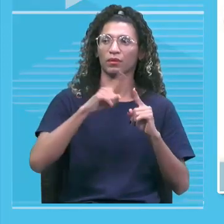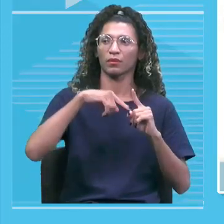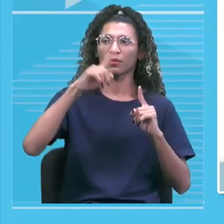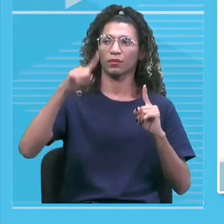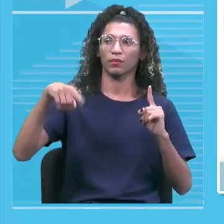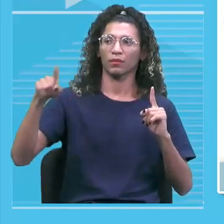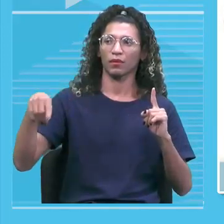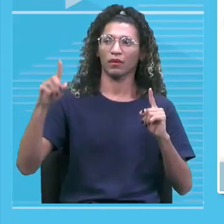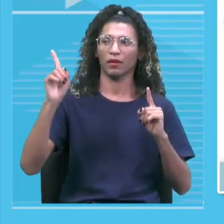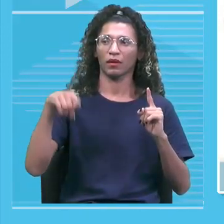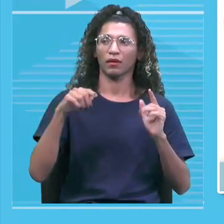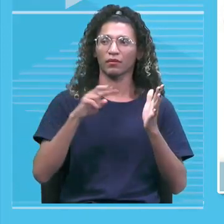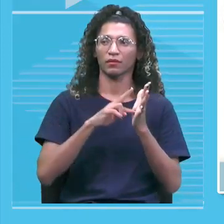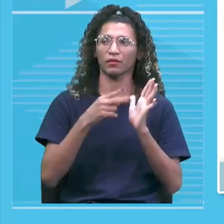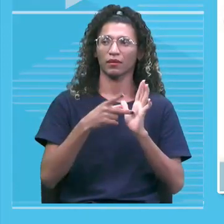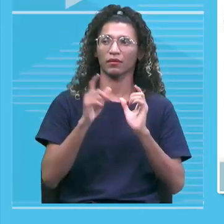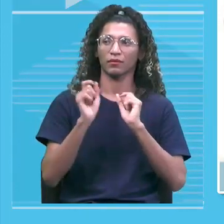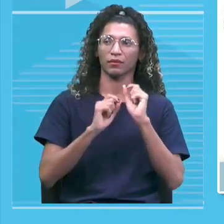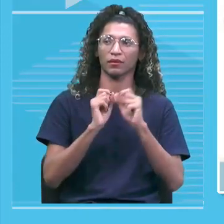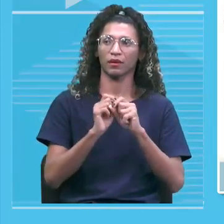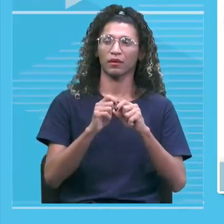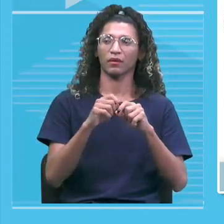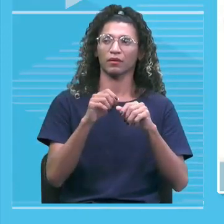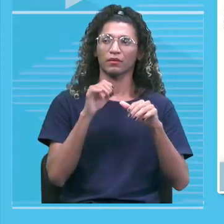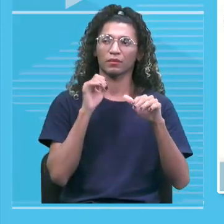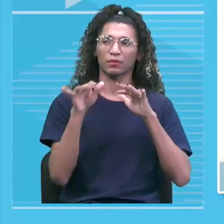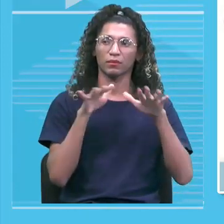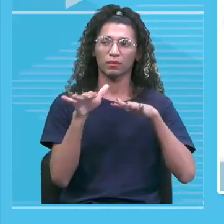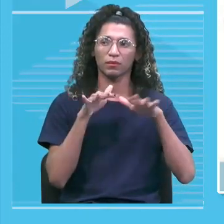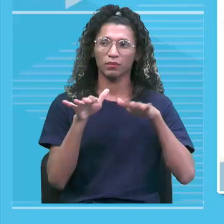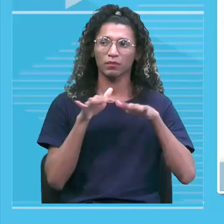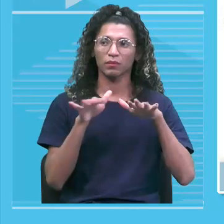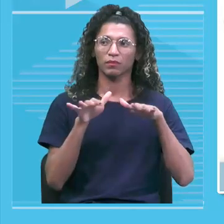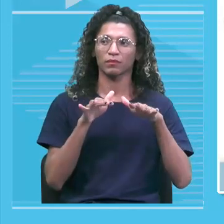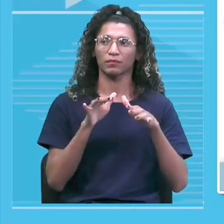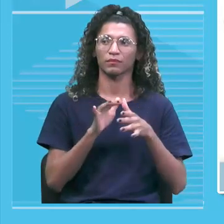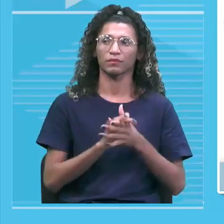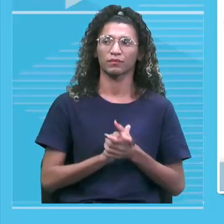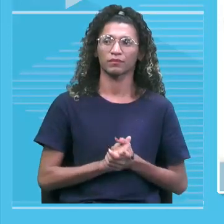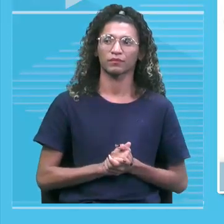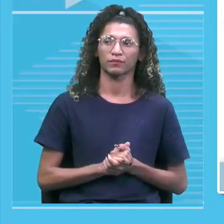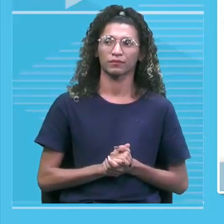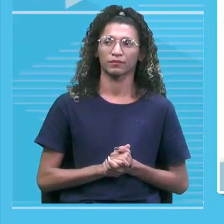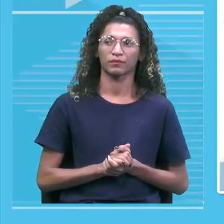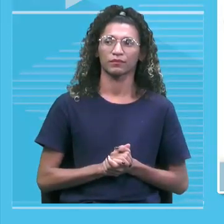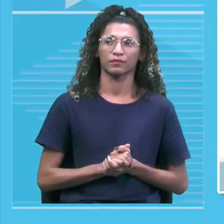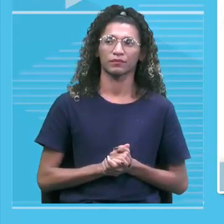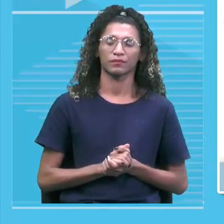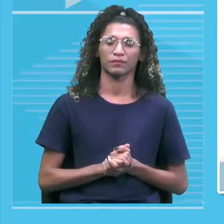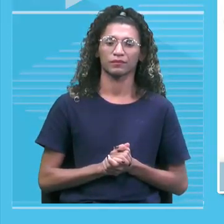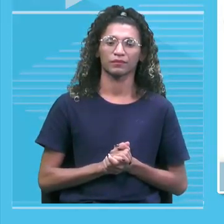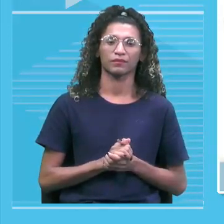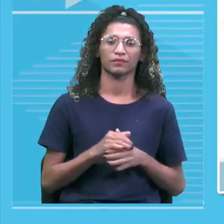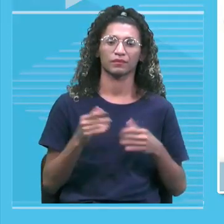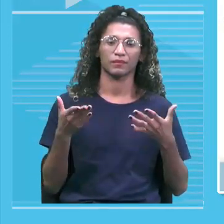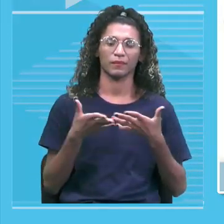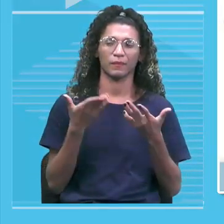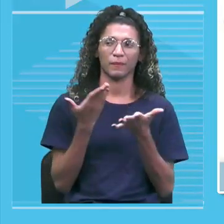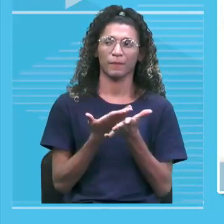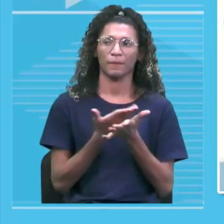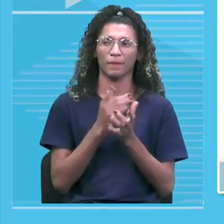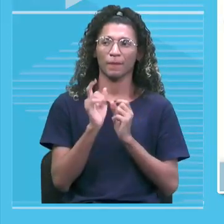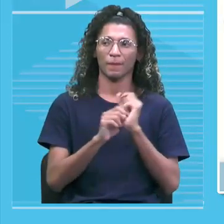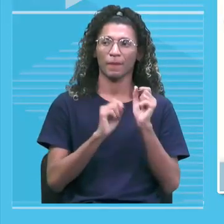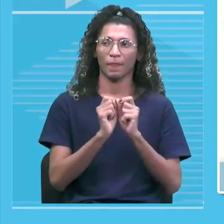a vibração não estamos mais classificando a vibração estamos classificando a